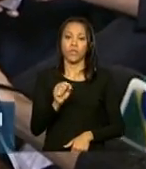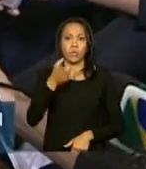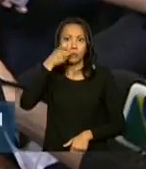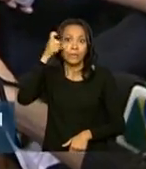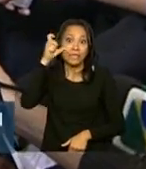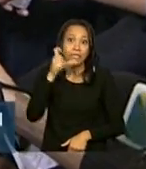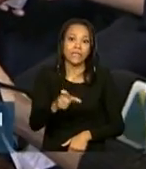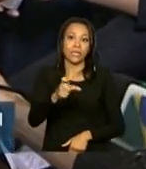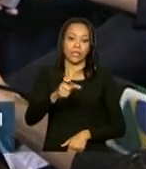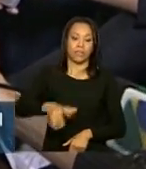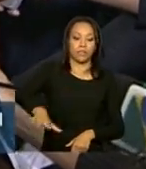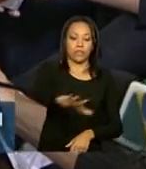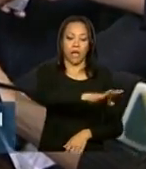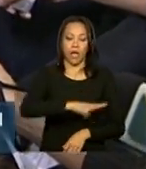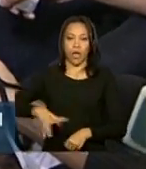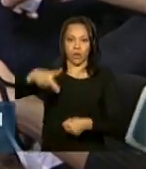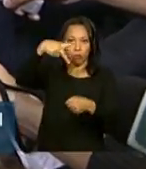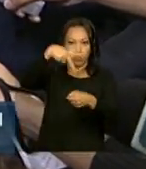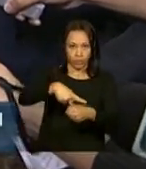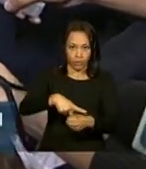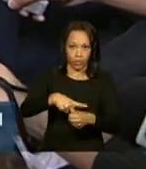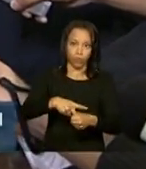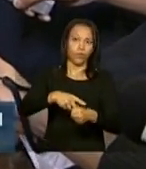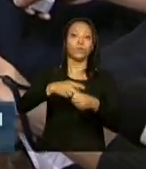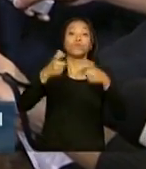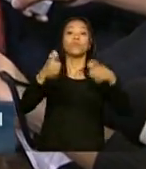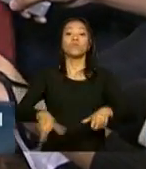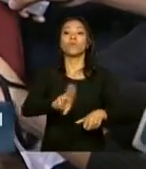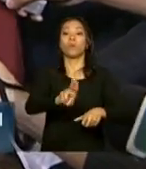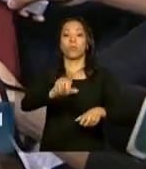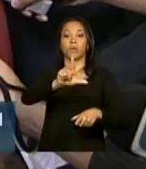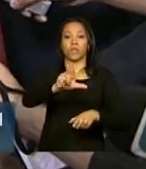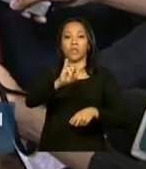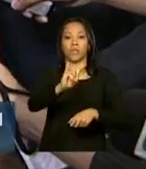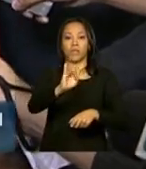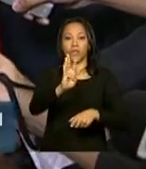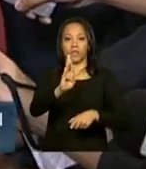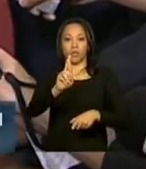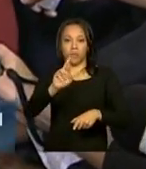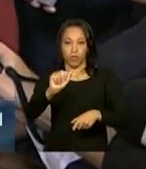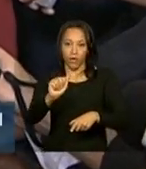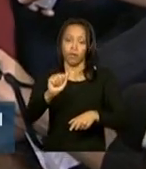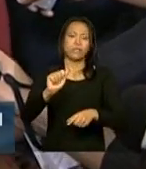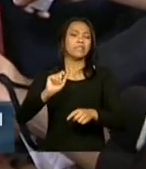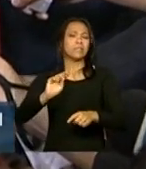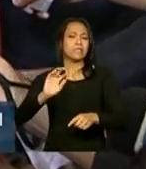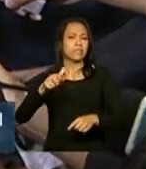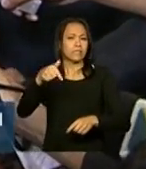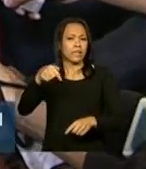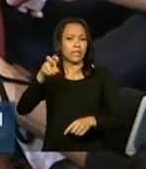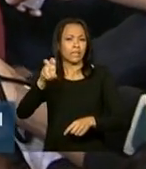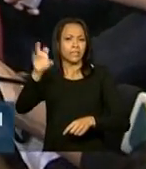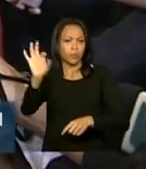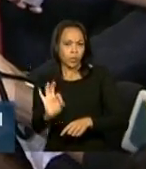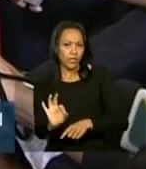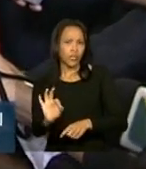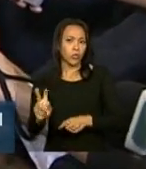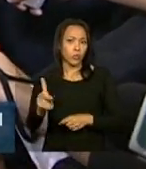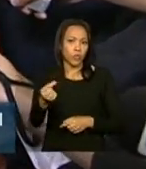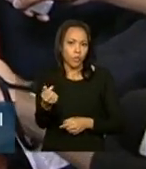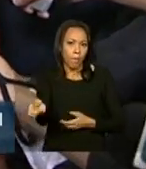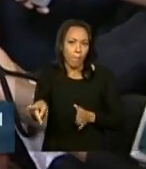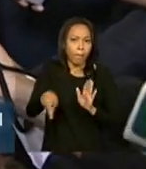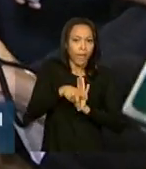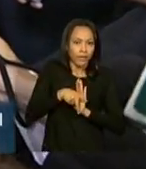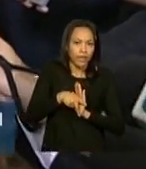do campo de Libra. Se 75% de toda a receita é do governo federal, dos